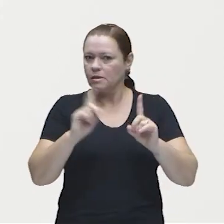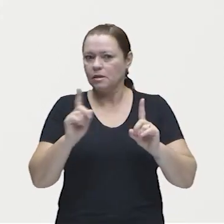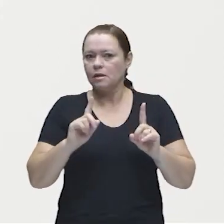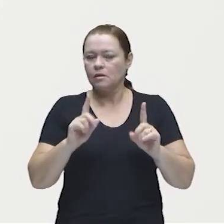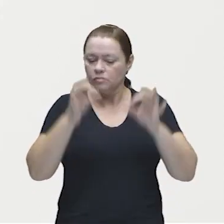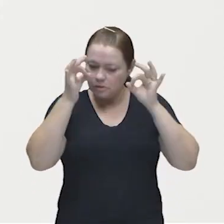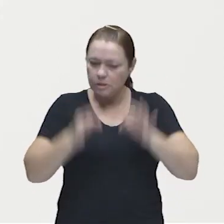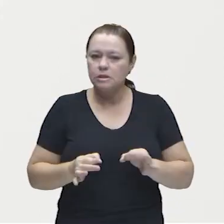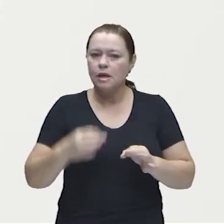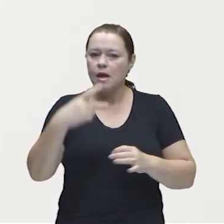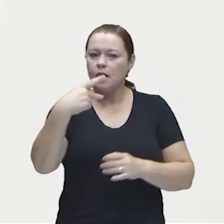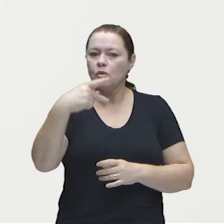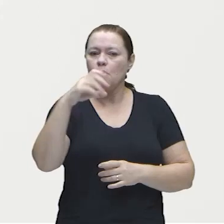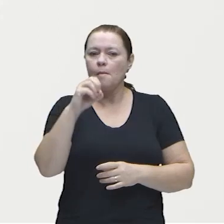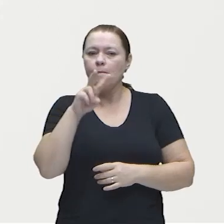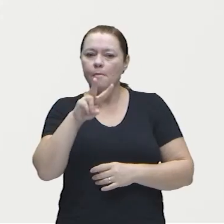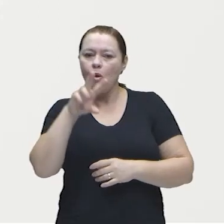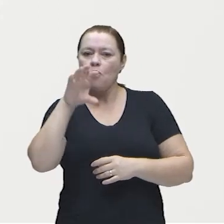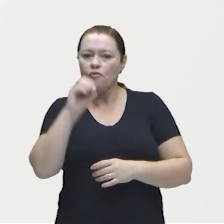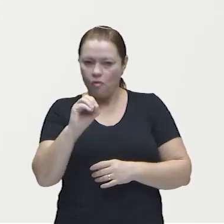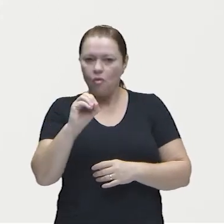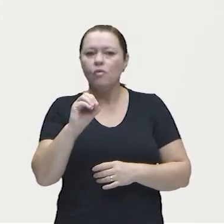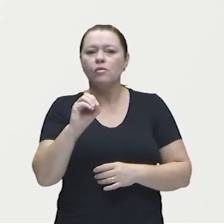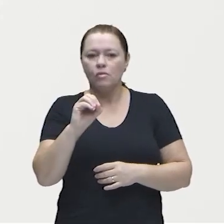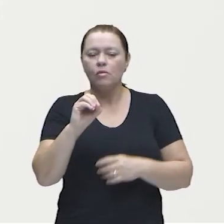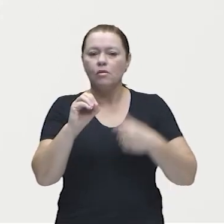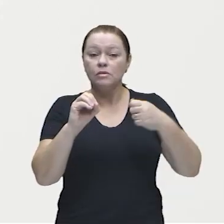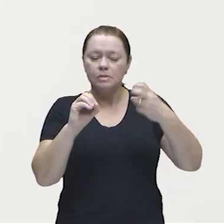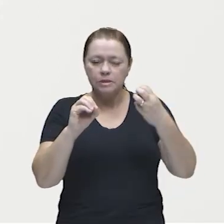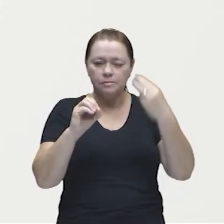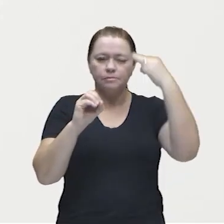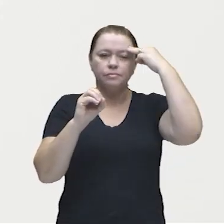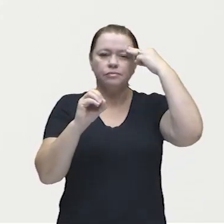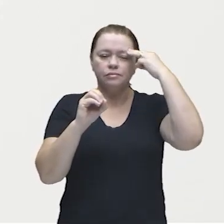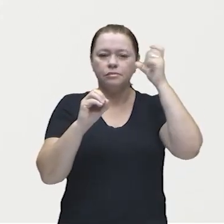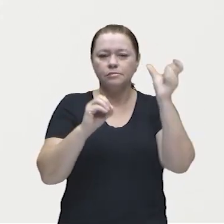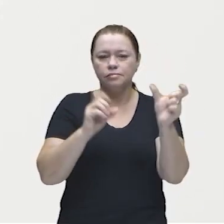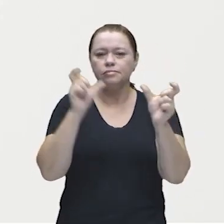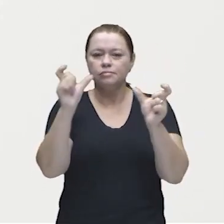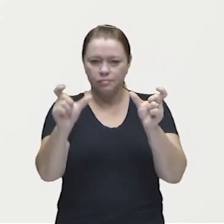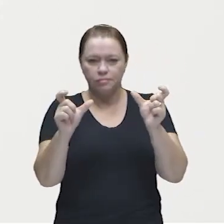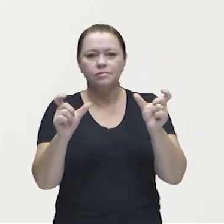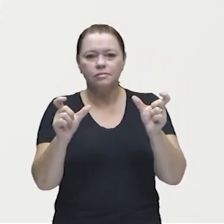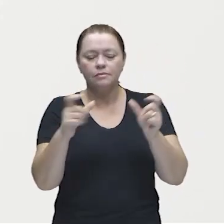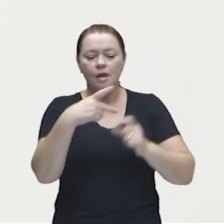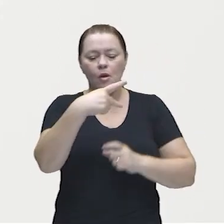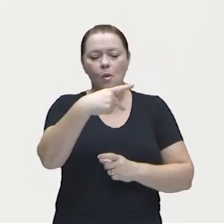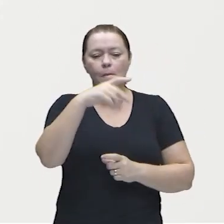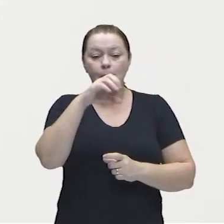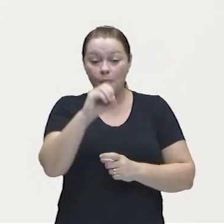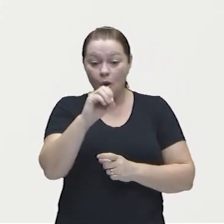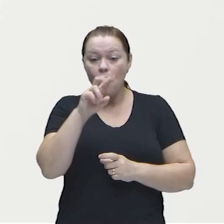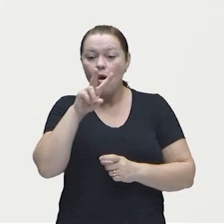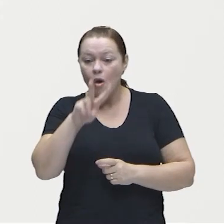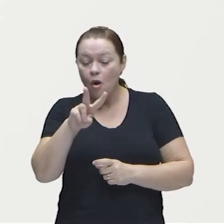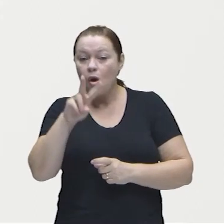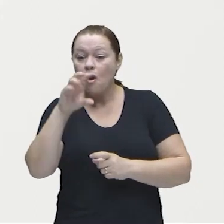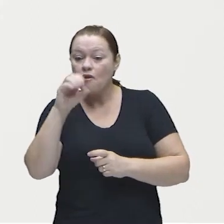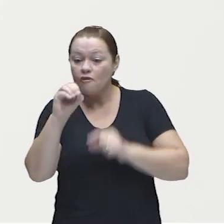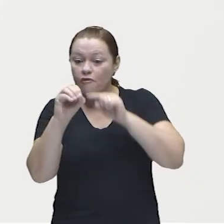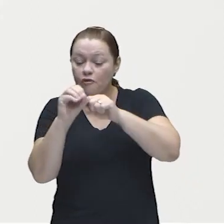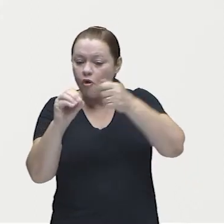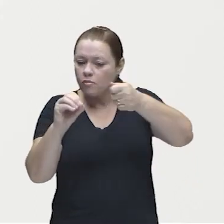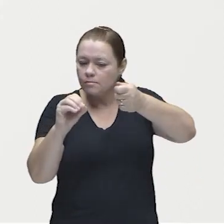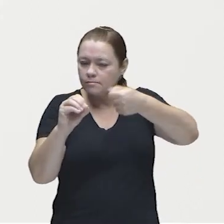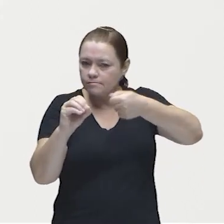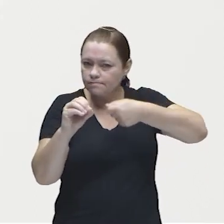Cachorro, som de U. Povo, som de O. E aqui, som de U. Touro,